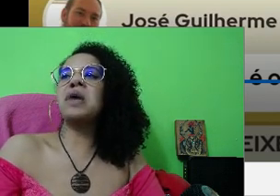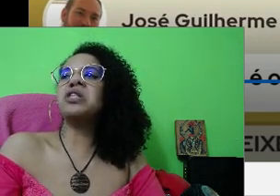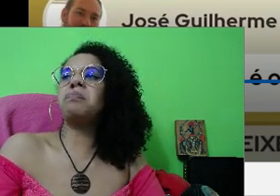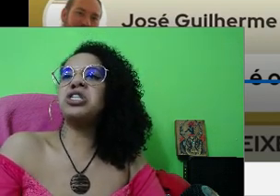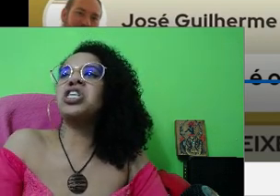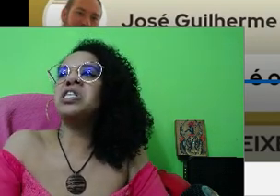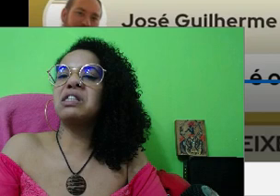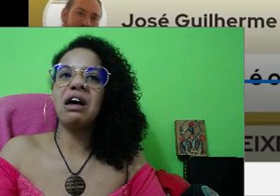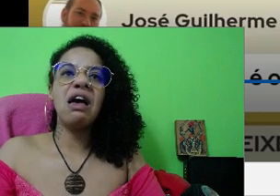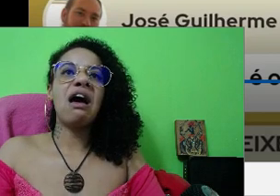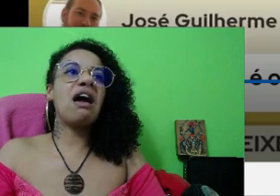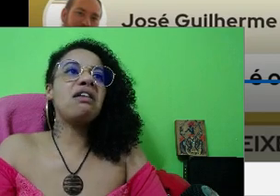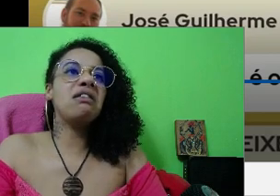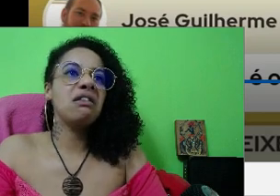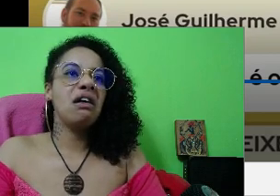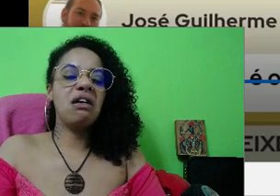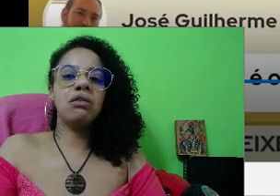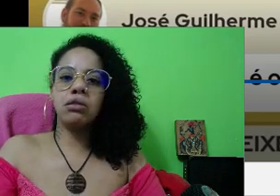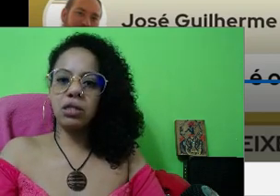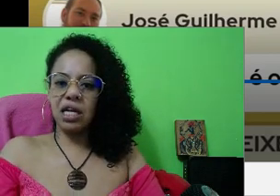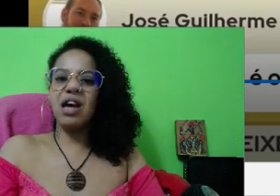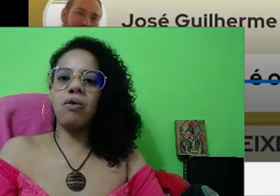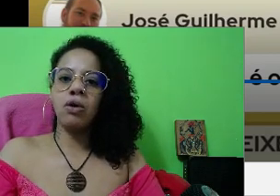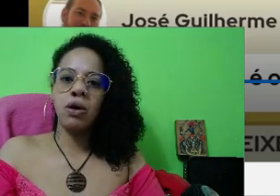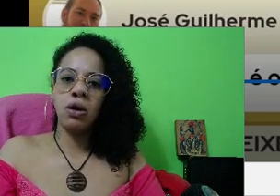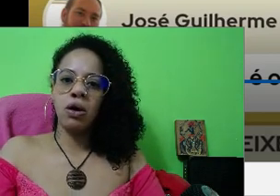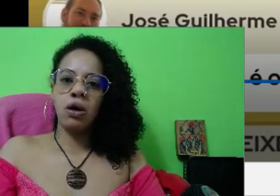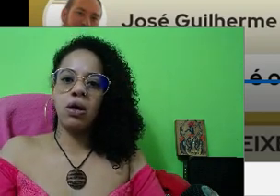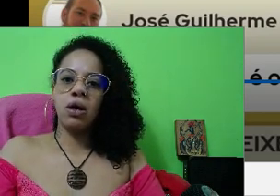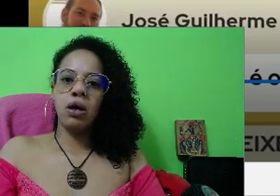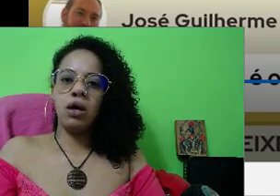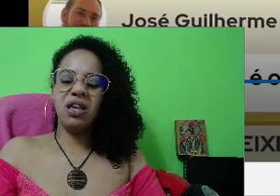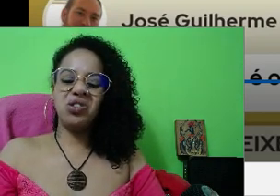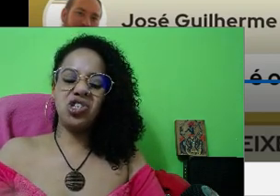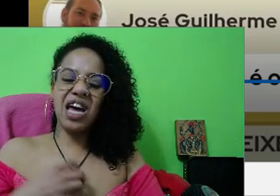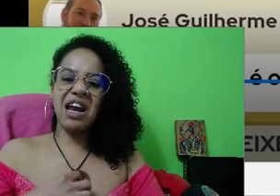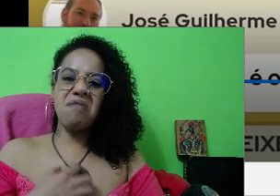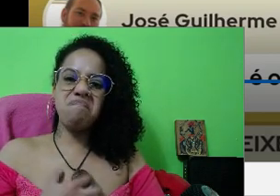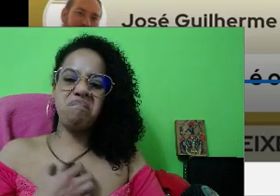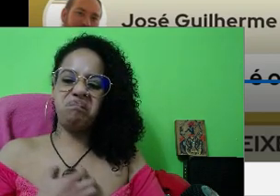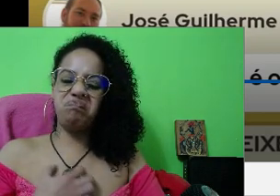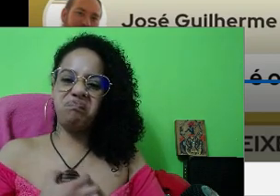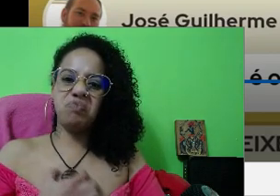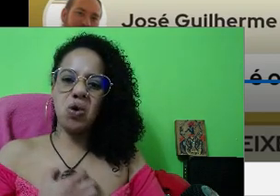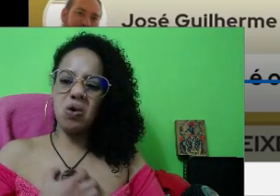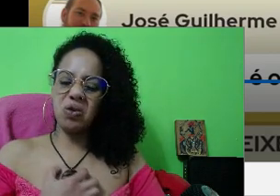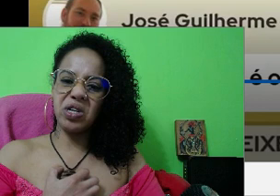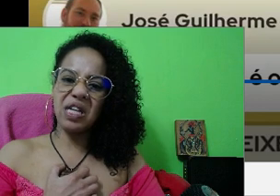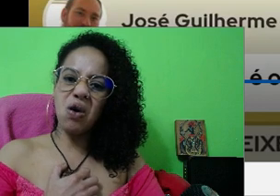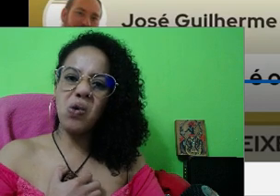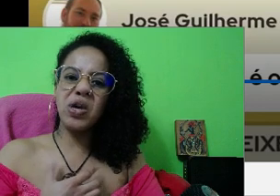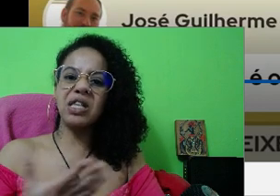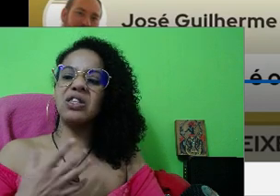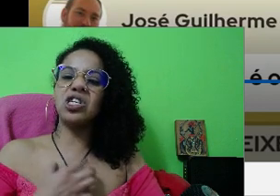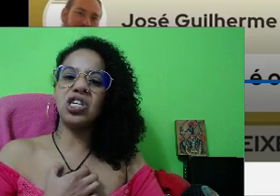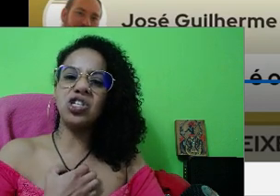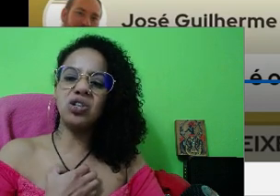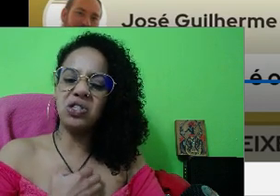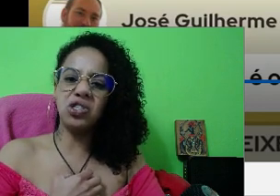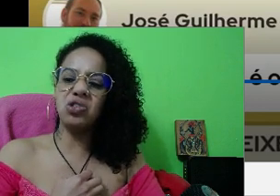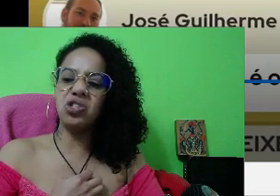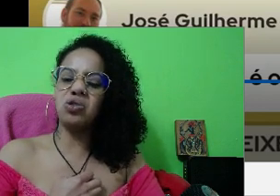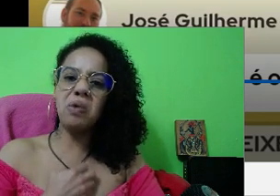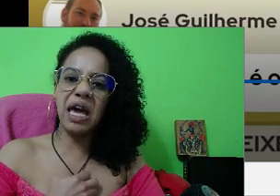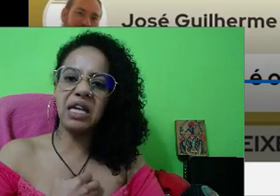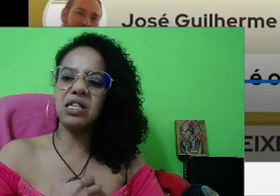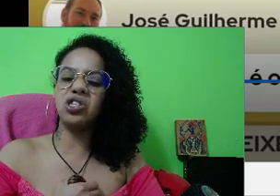argumento petista Ai entendeu isso gera coisa ruim dentro da